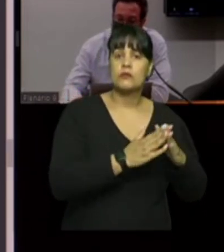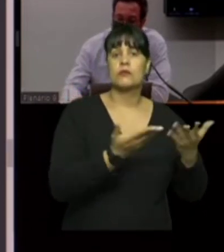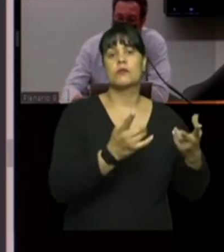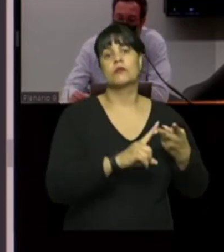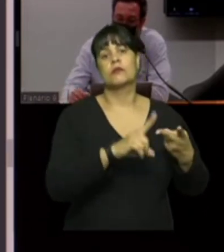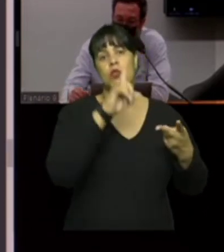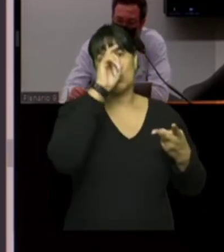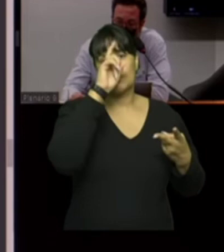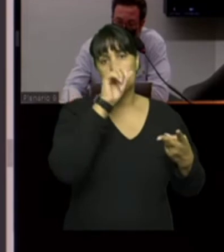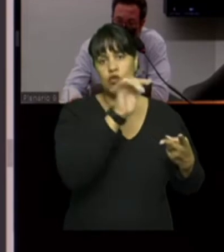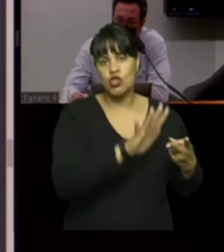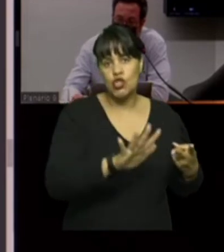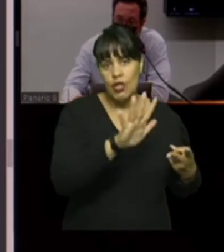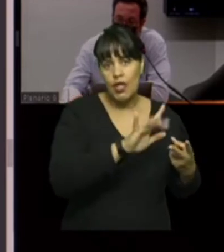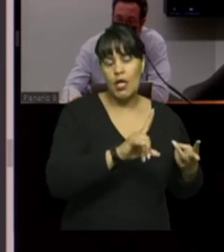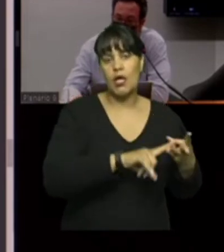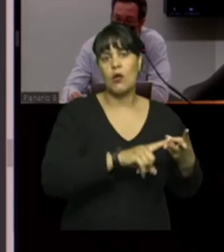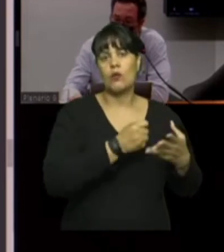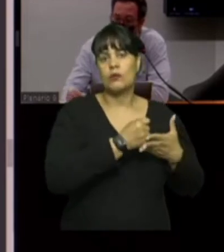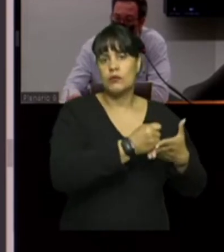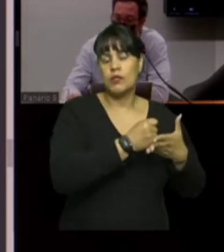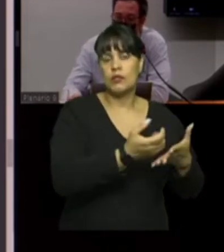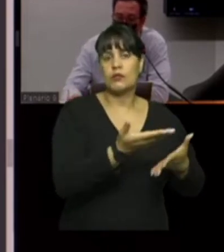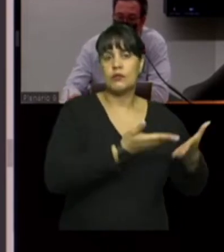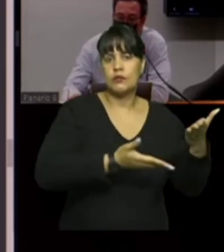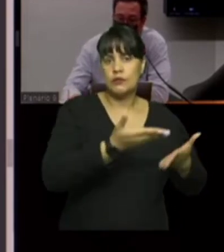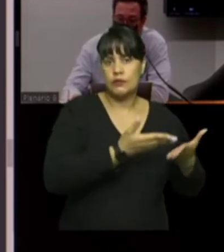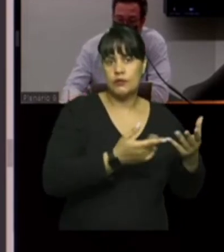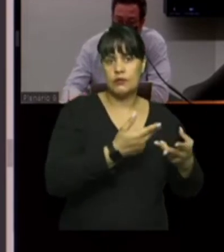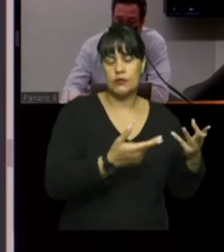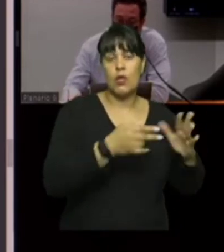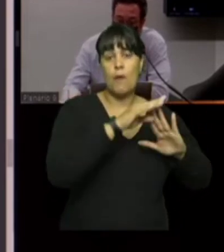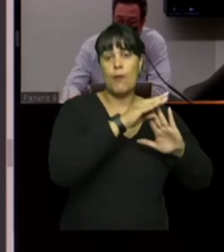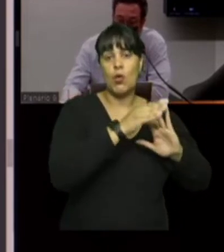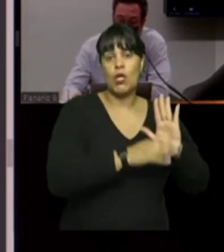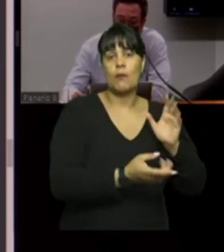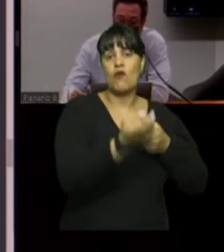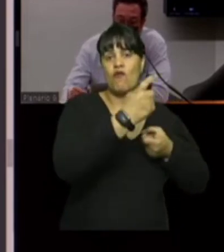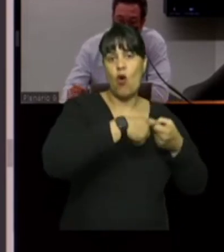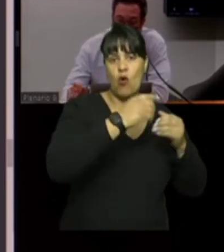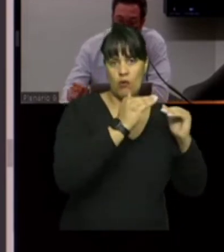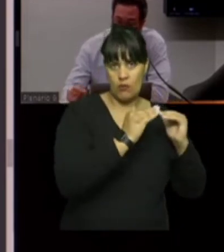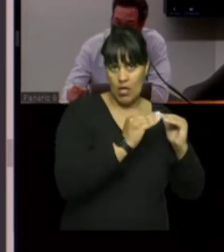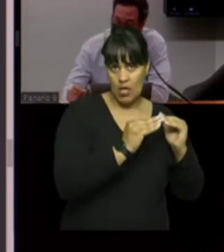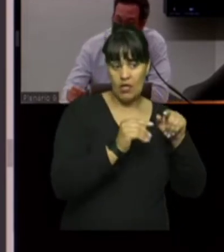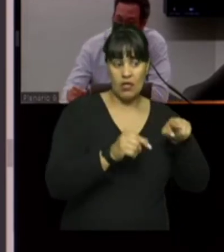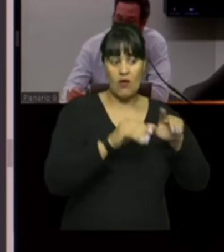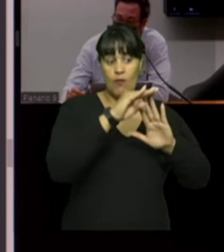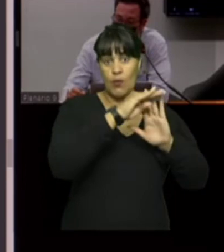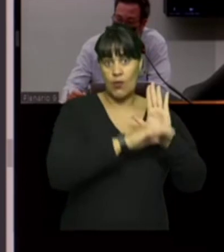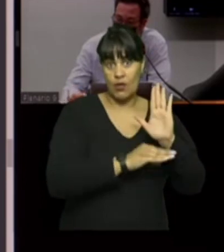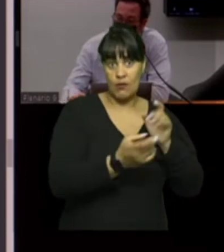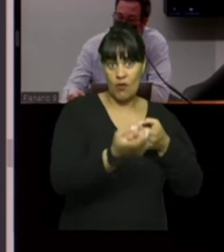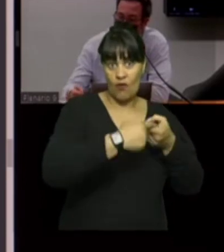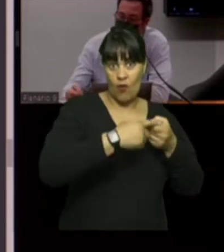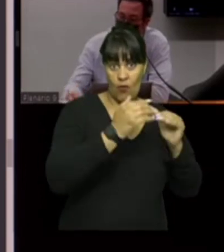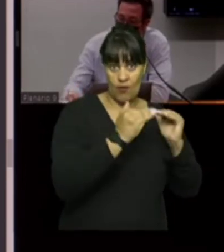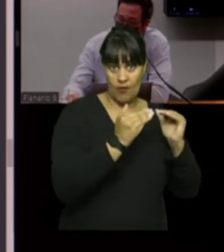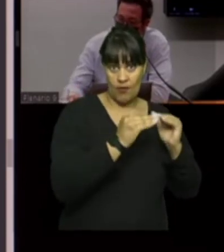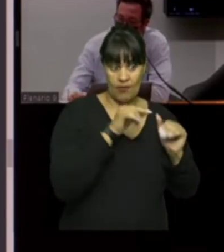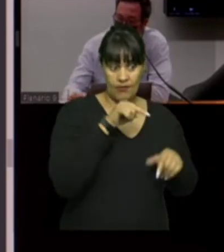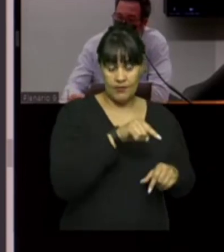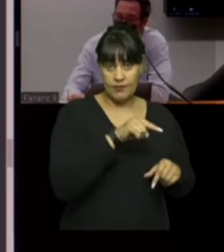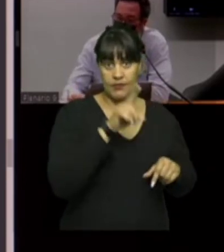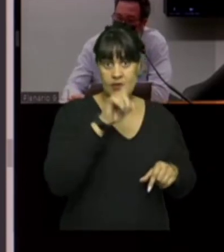hospital geral, unidade de acolhimento e o programa de volta para casa. Quer dizer, o programa de volta para casa, que é